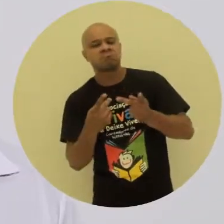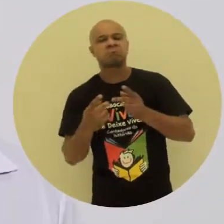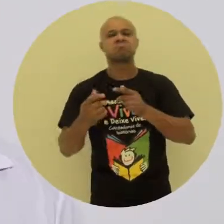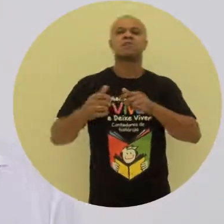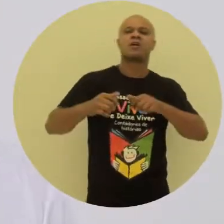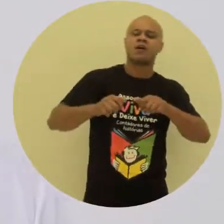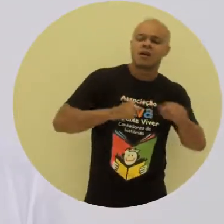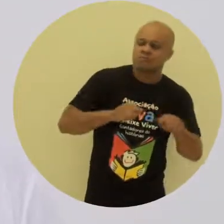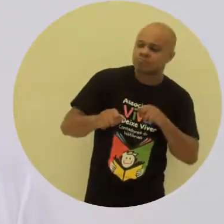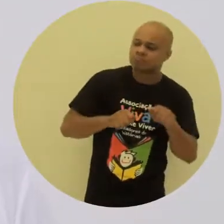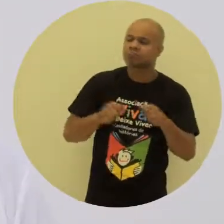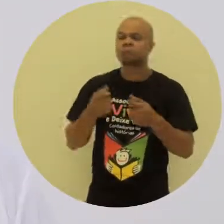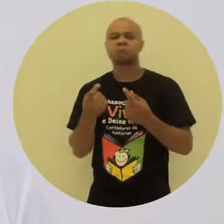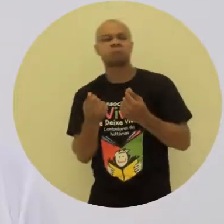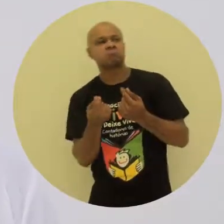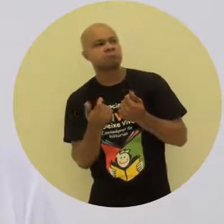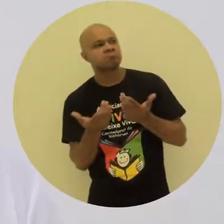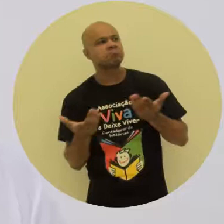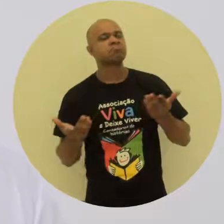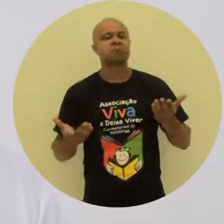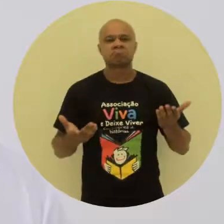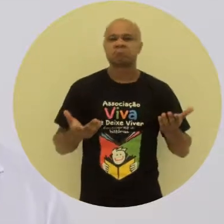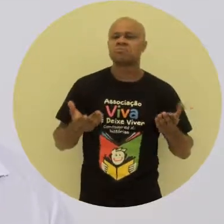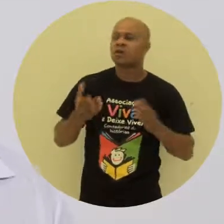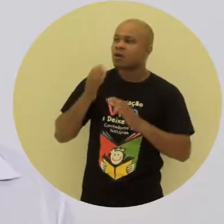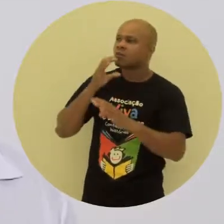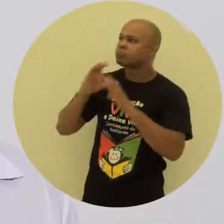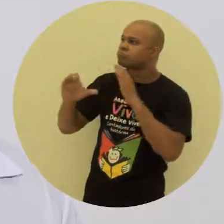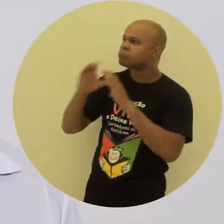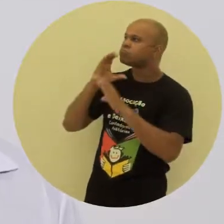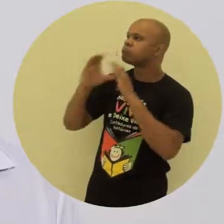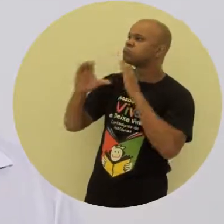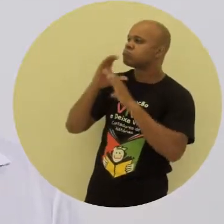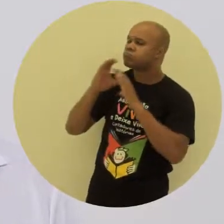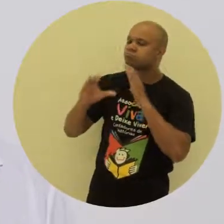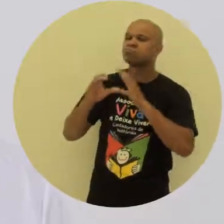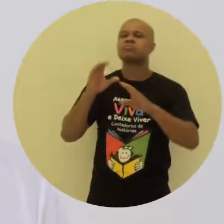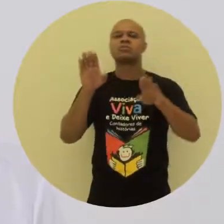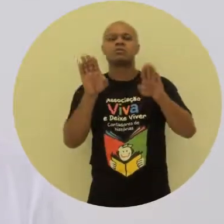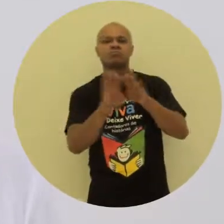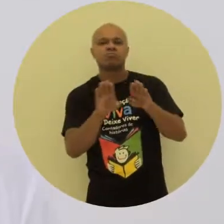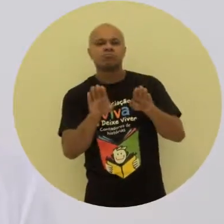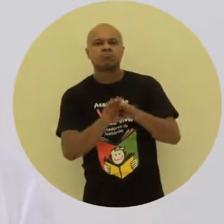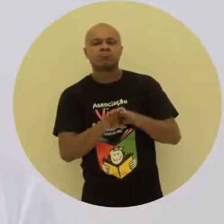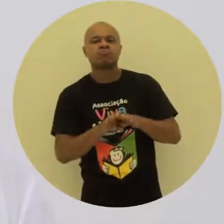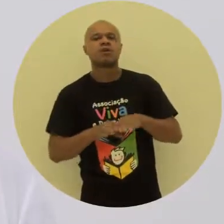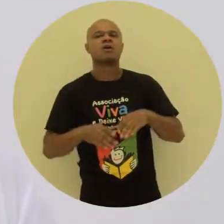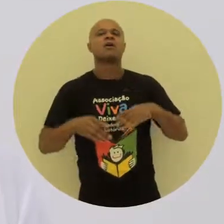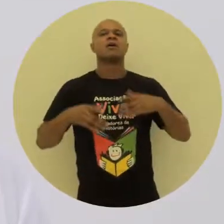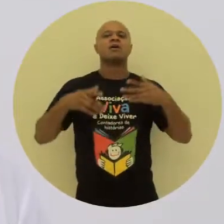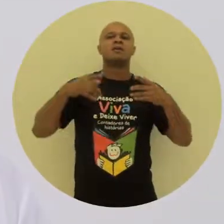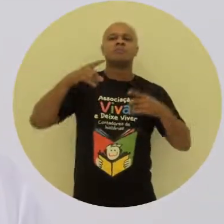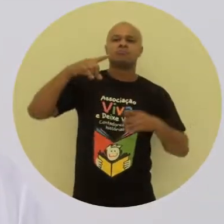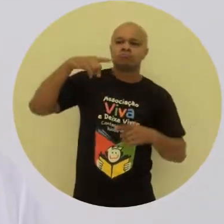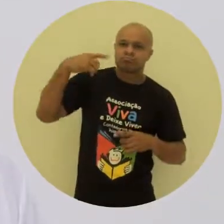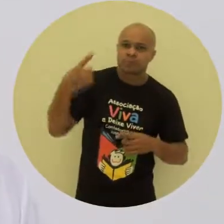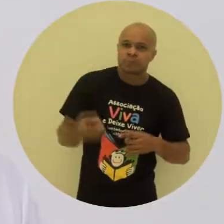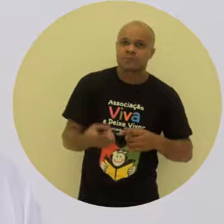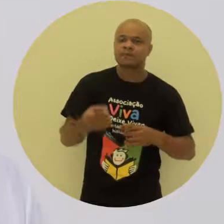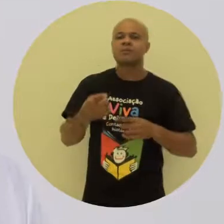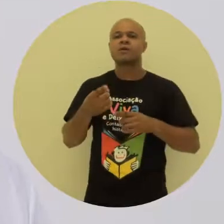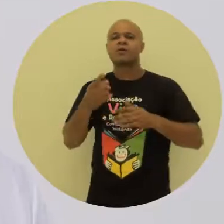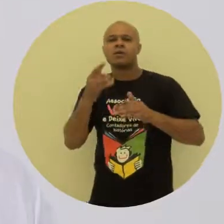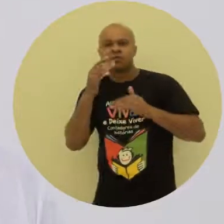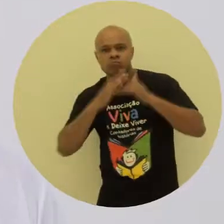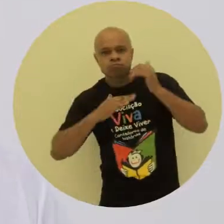de administração e finanças, na área de comunicação, marketing e relações públicas e também